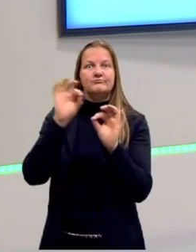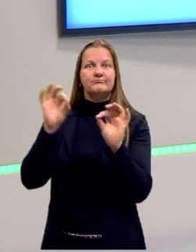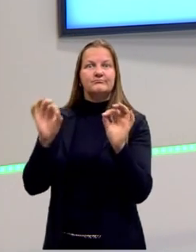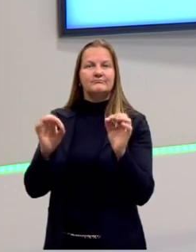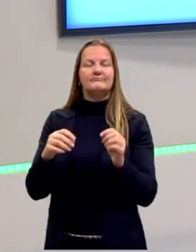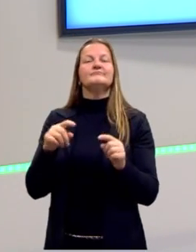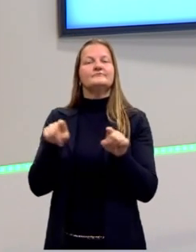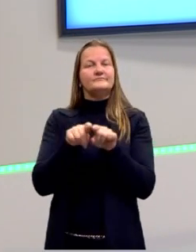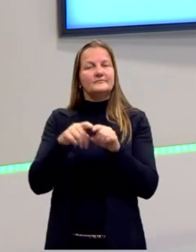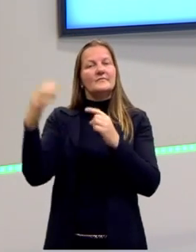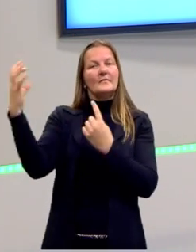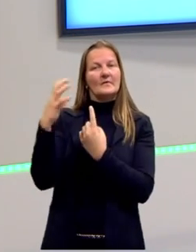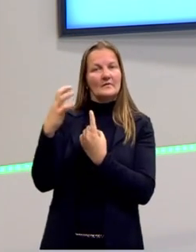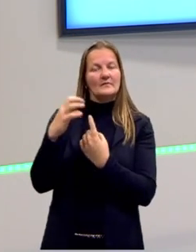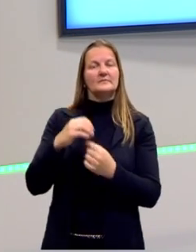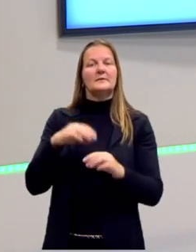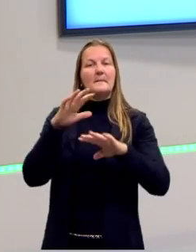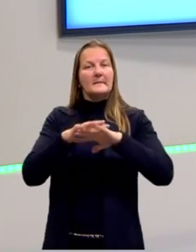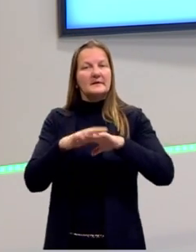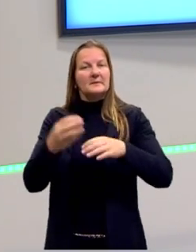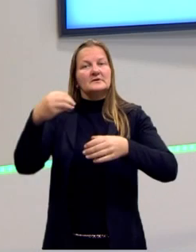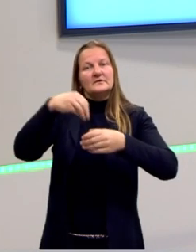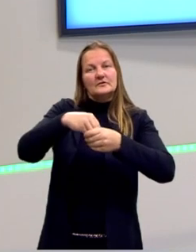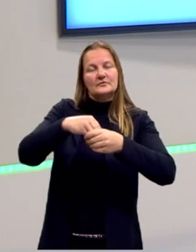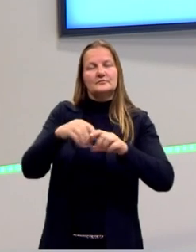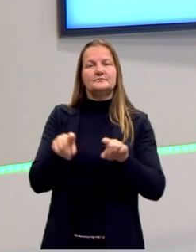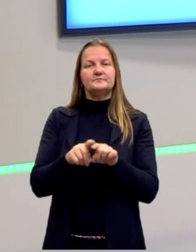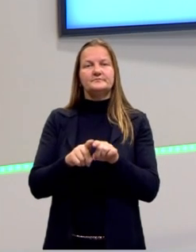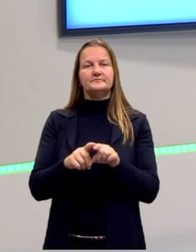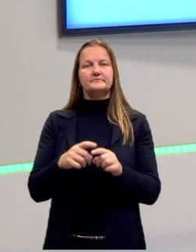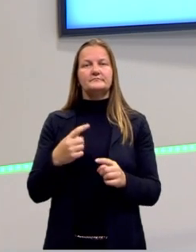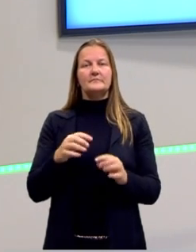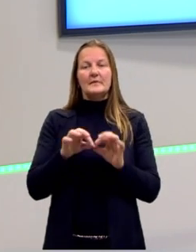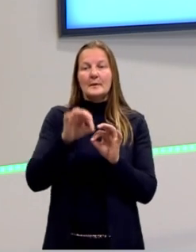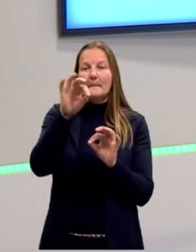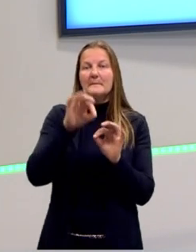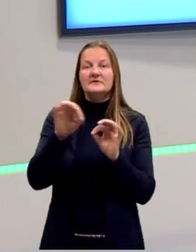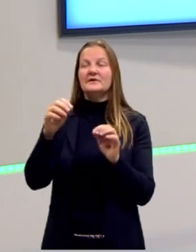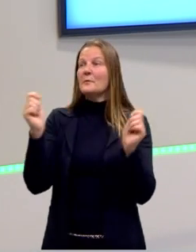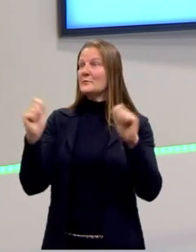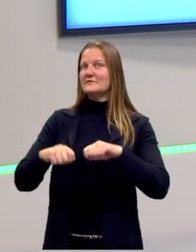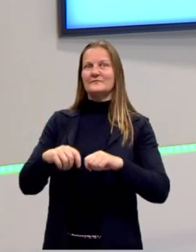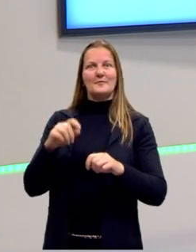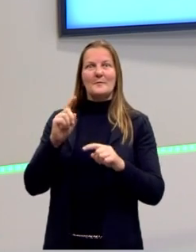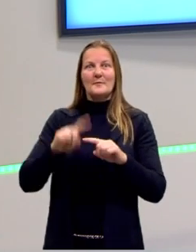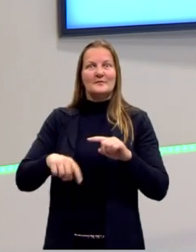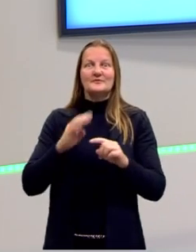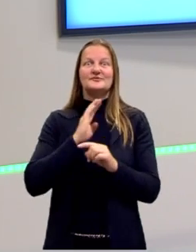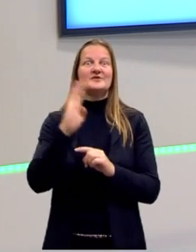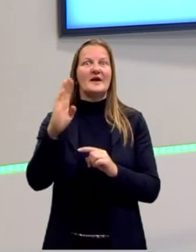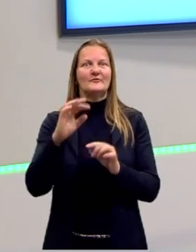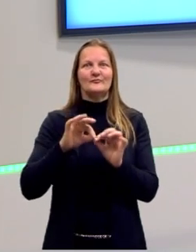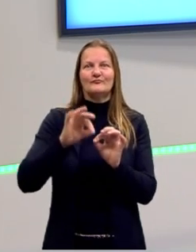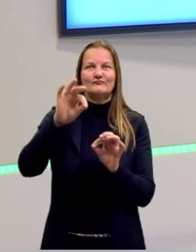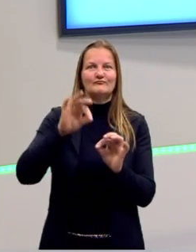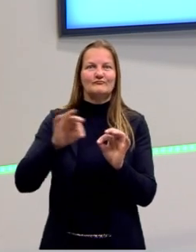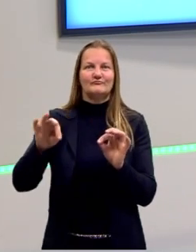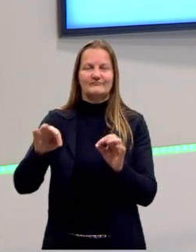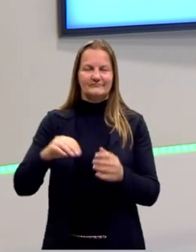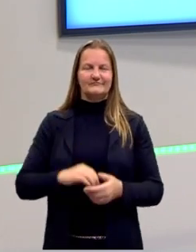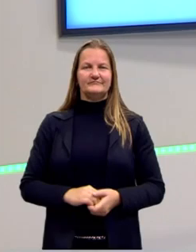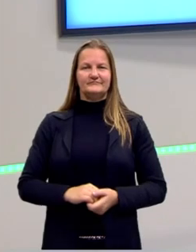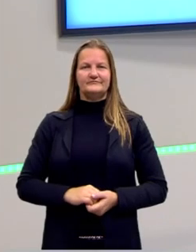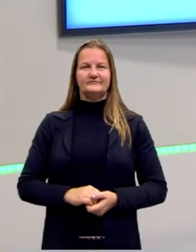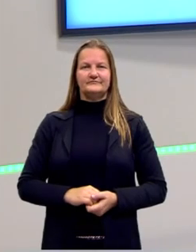entra bastante a influência da matemática já que são ali medidas impossíveis de serem né determinadas de uma